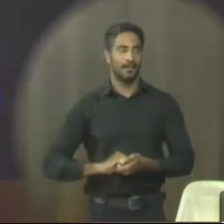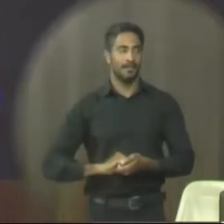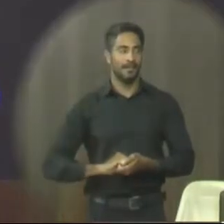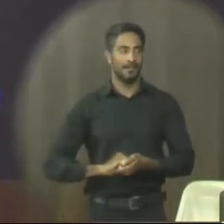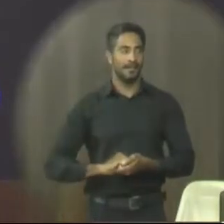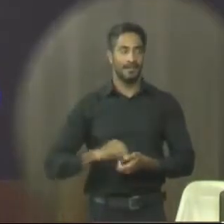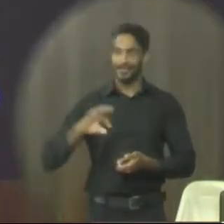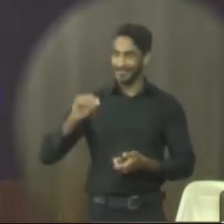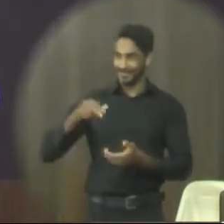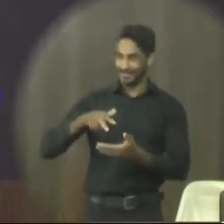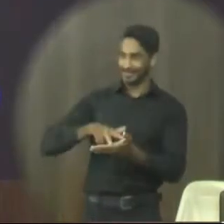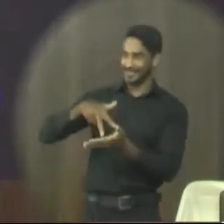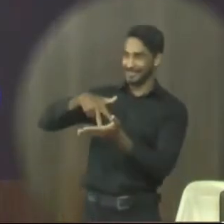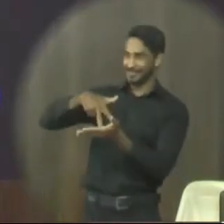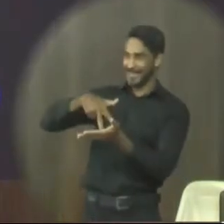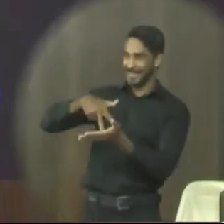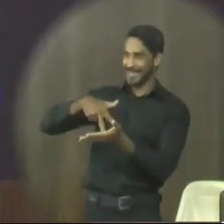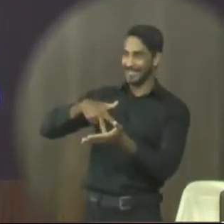todo mundo de pé,